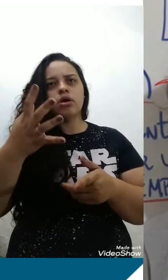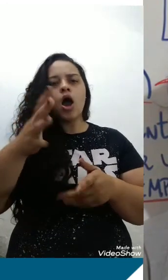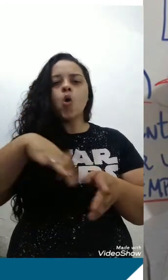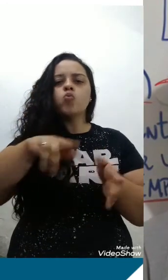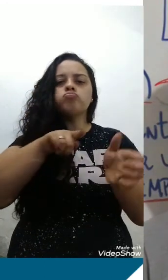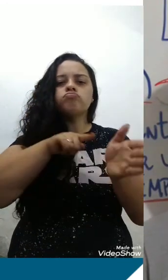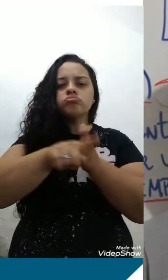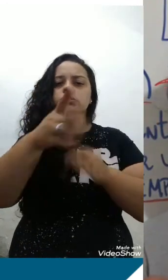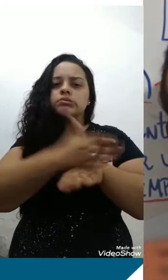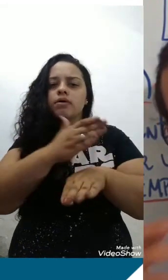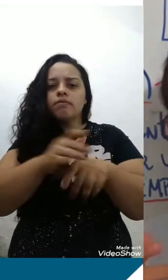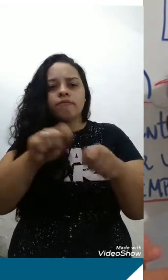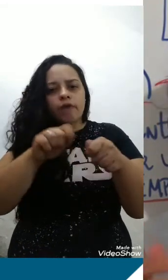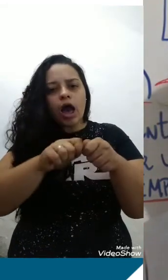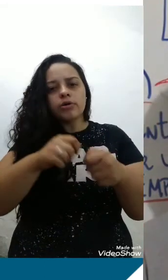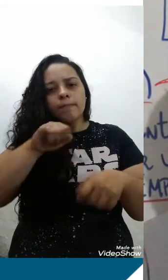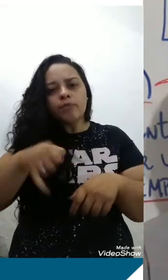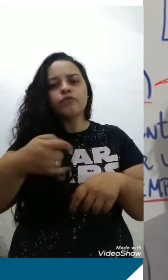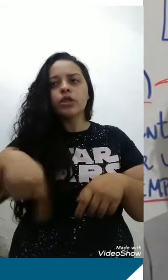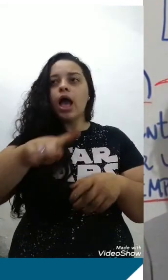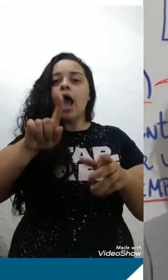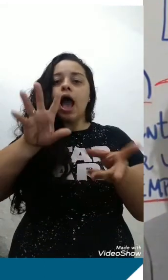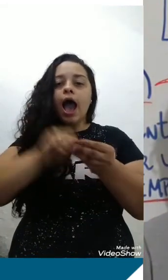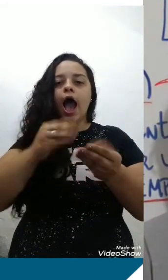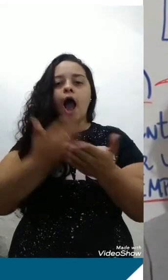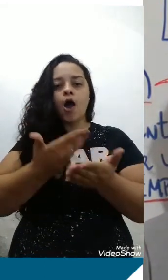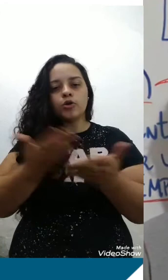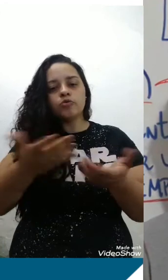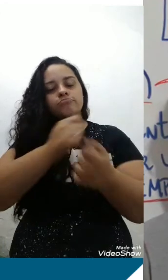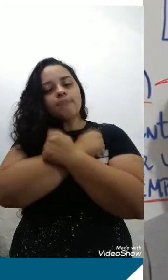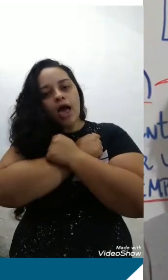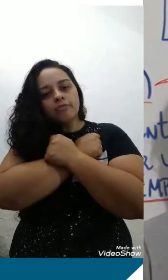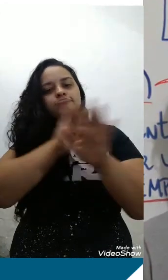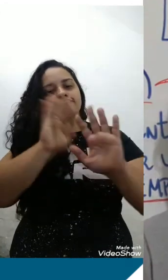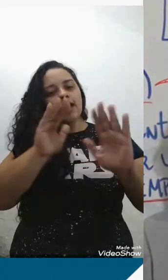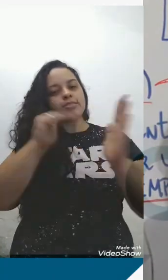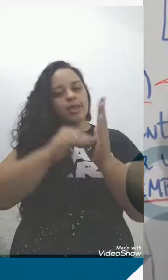resolver alguns exercícios para praticar o conteúdo dessa aula de hoje.